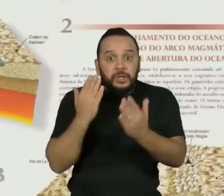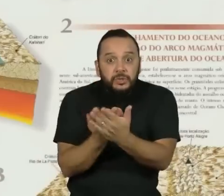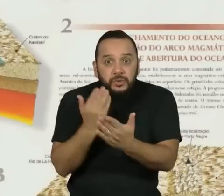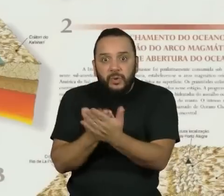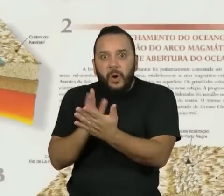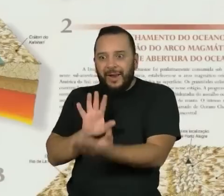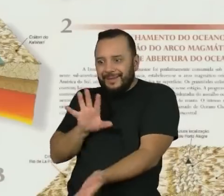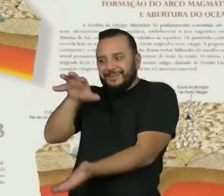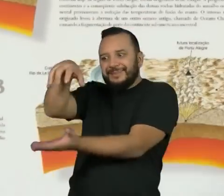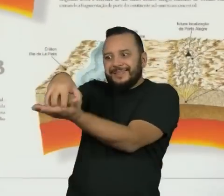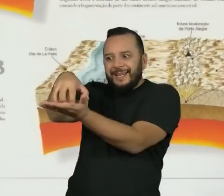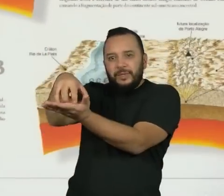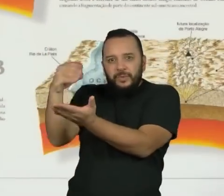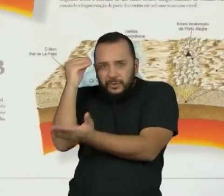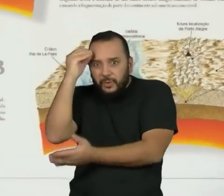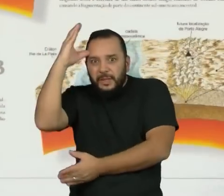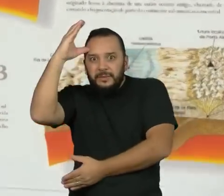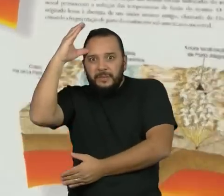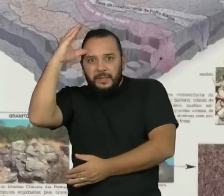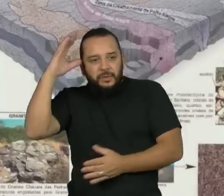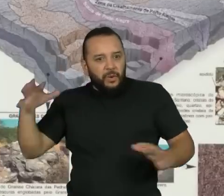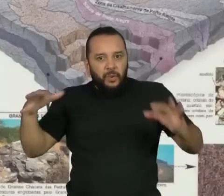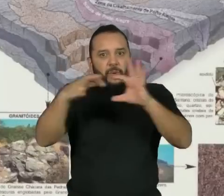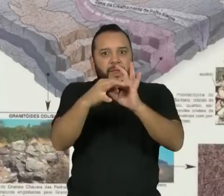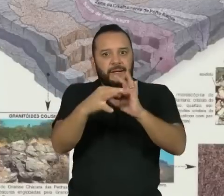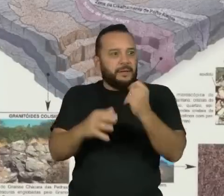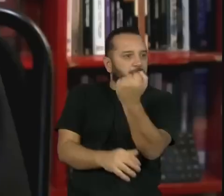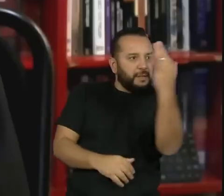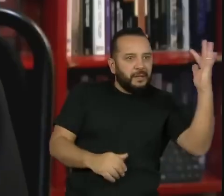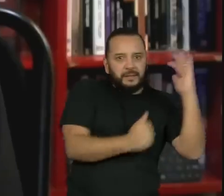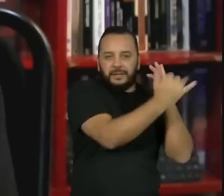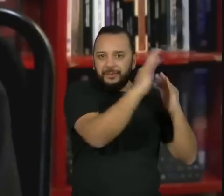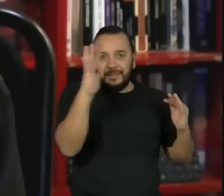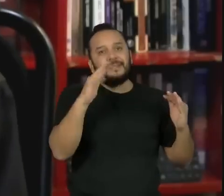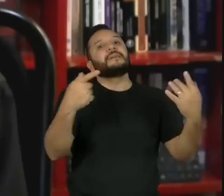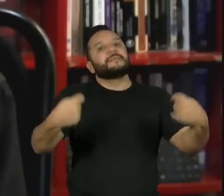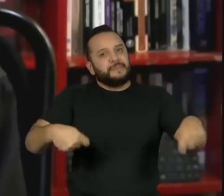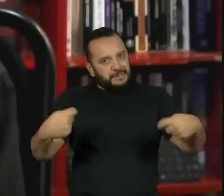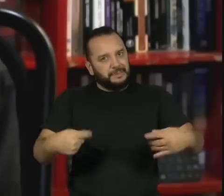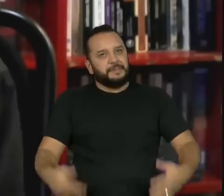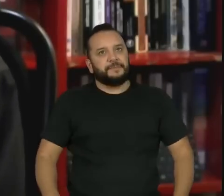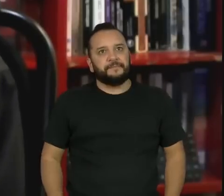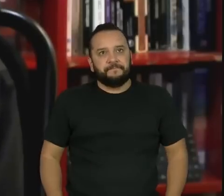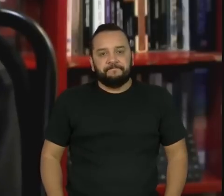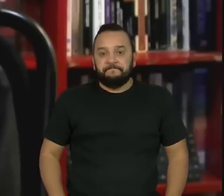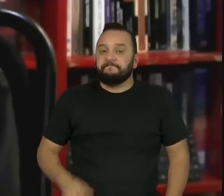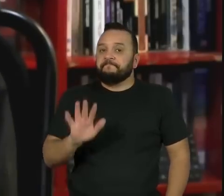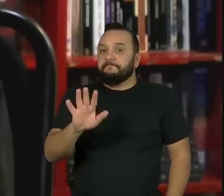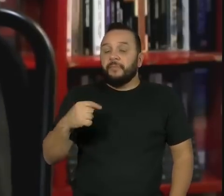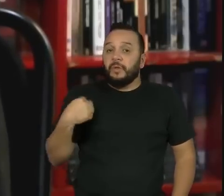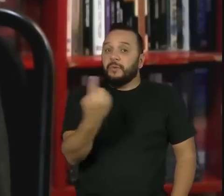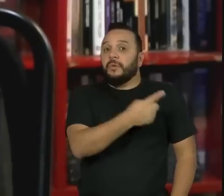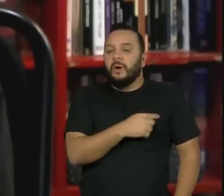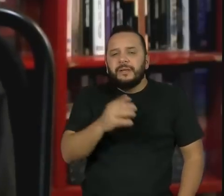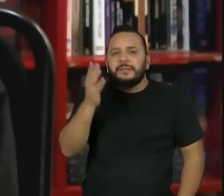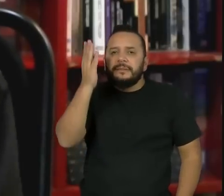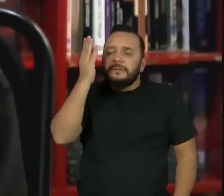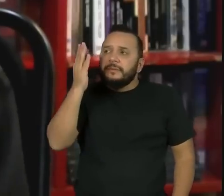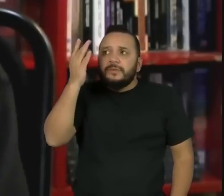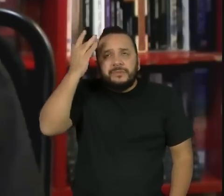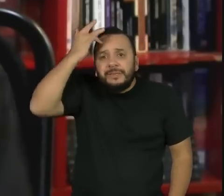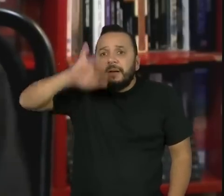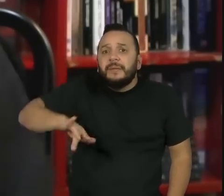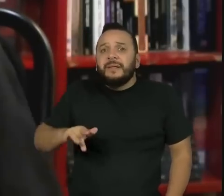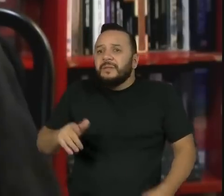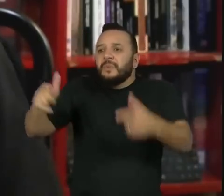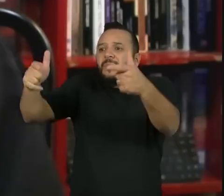conectados com o ambiente do entorno. Assim, nós não conhecemos principalmente a vulnerabilidade, os riscos desse lugar, né?